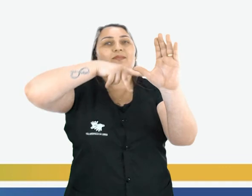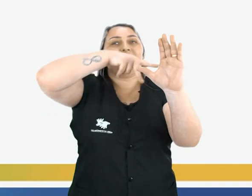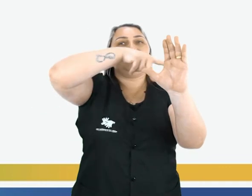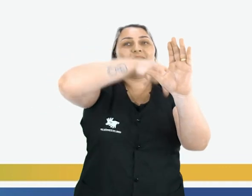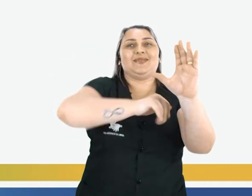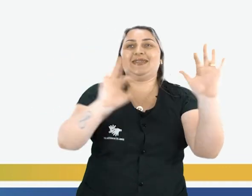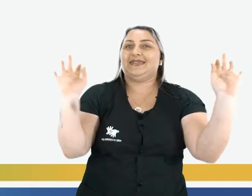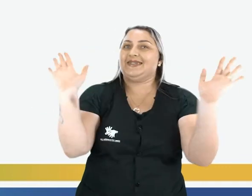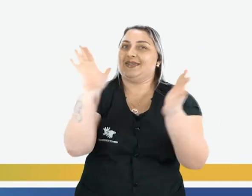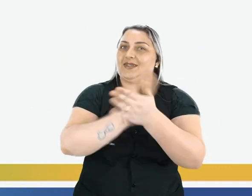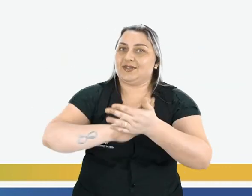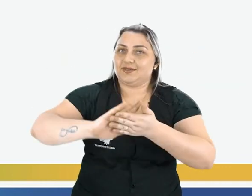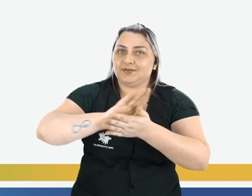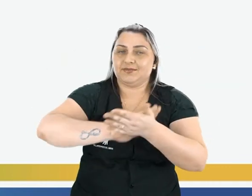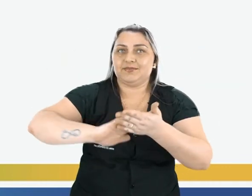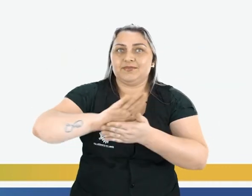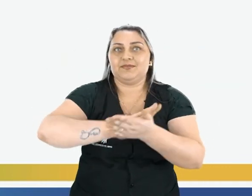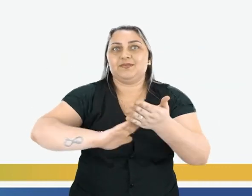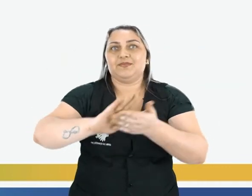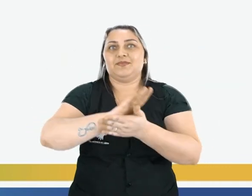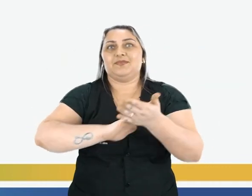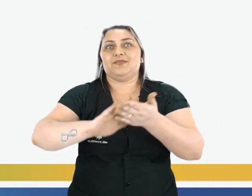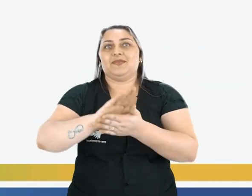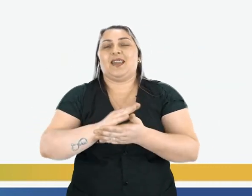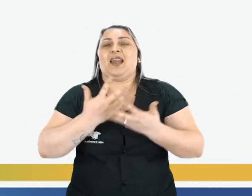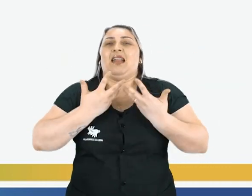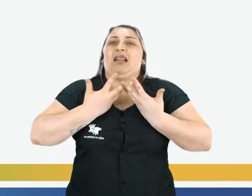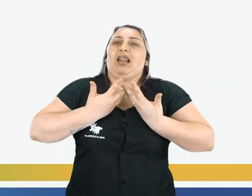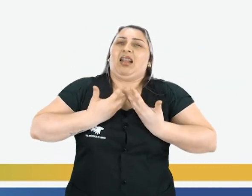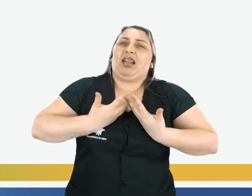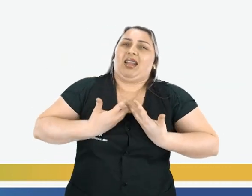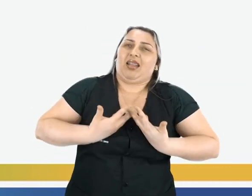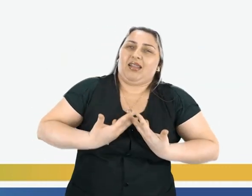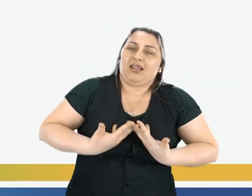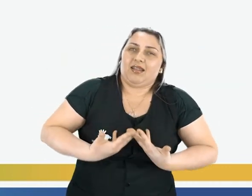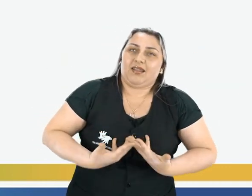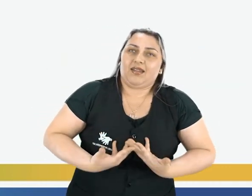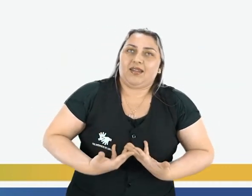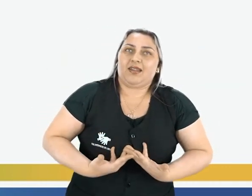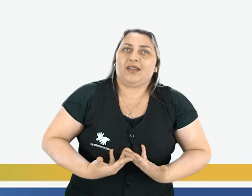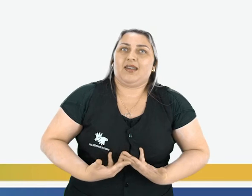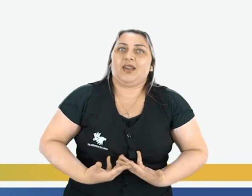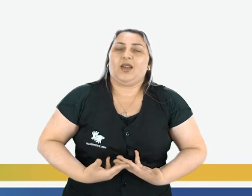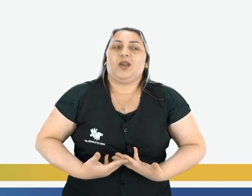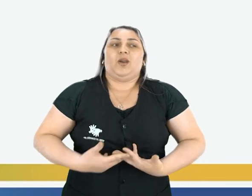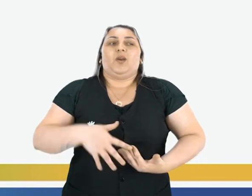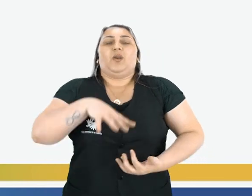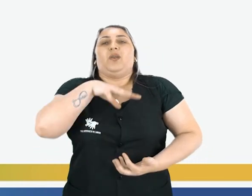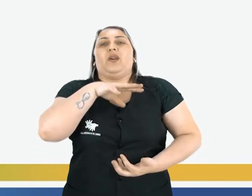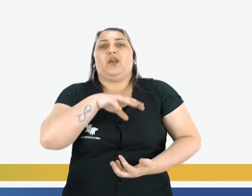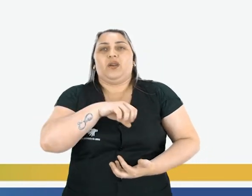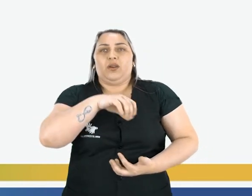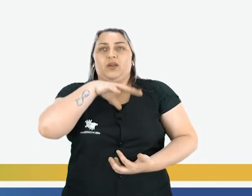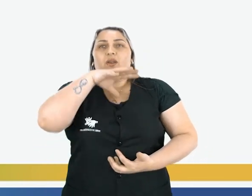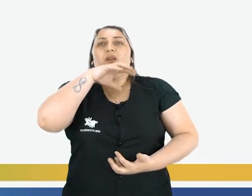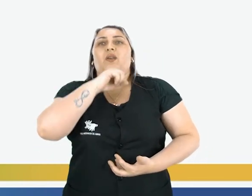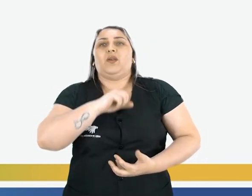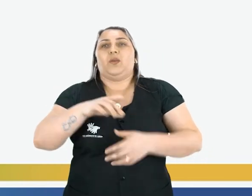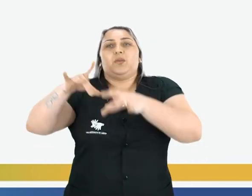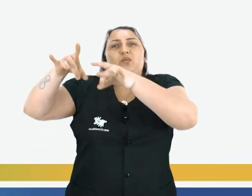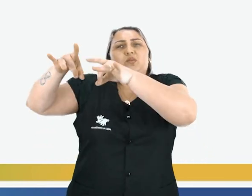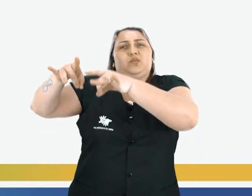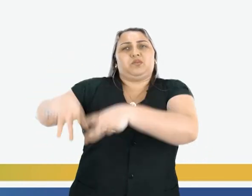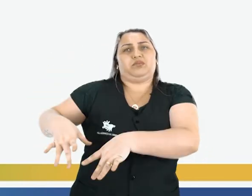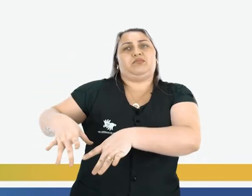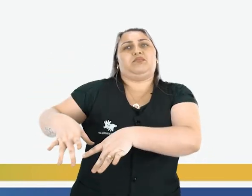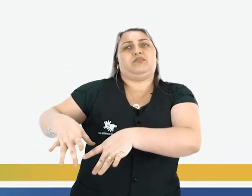e nada. Foi ficando cansada, ofegante, e acabou desistindo.